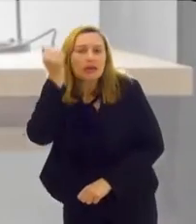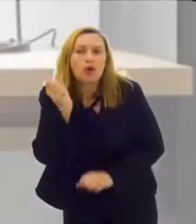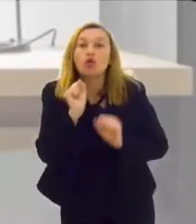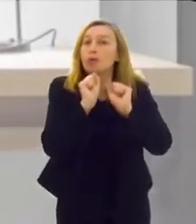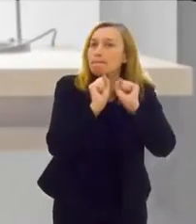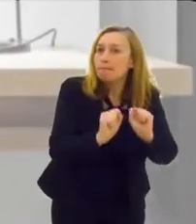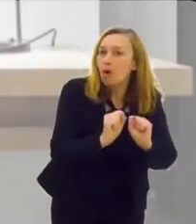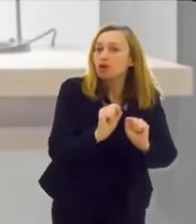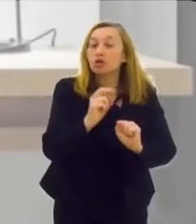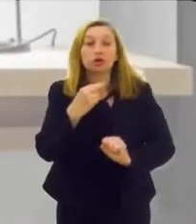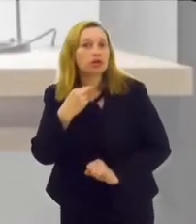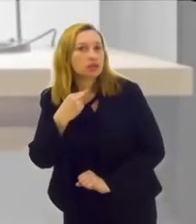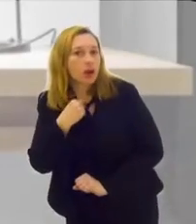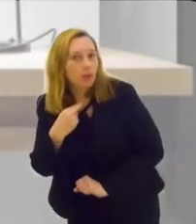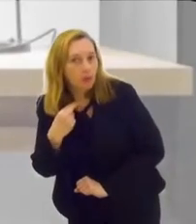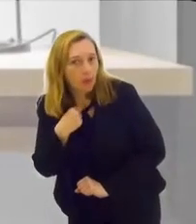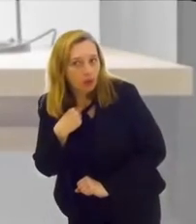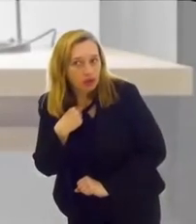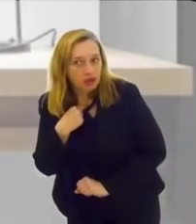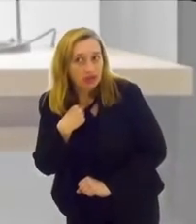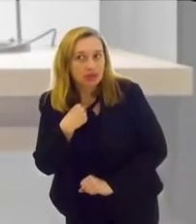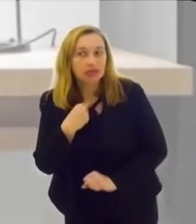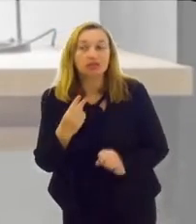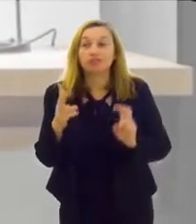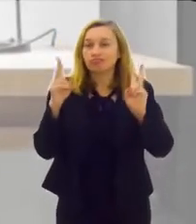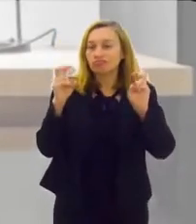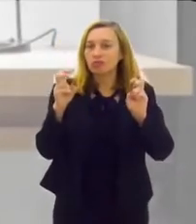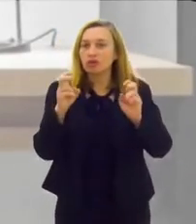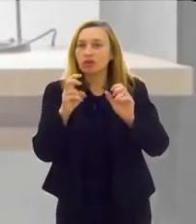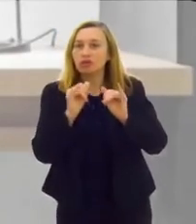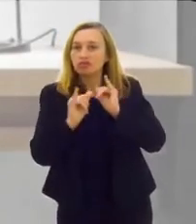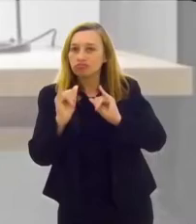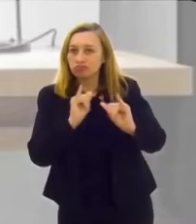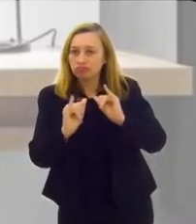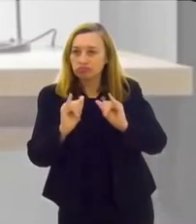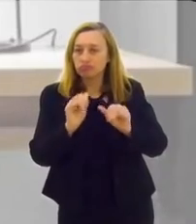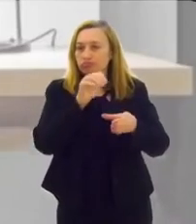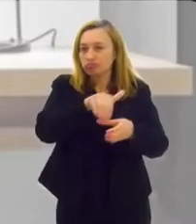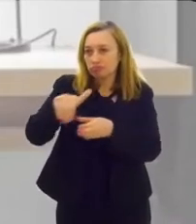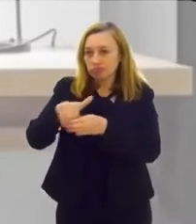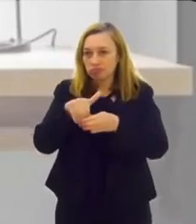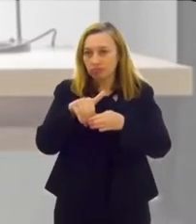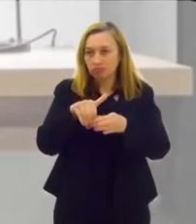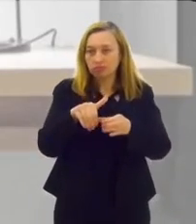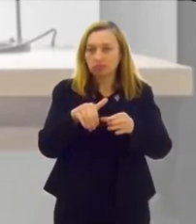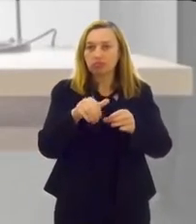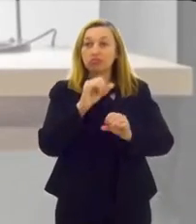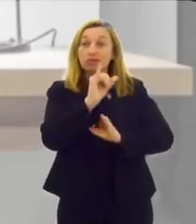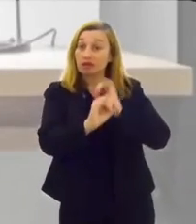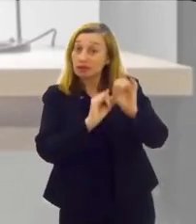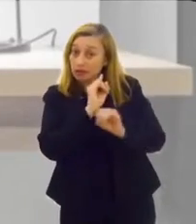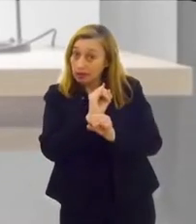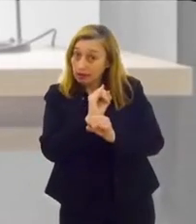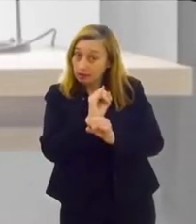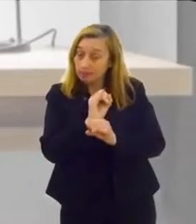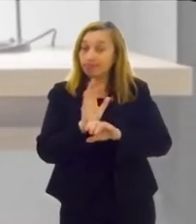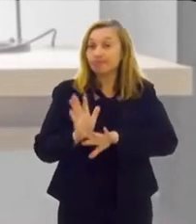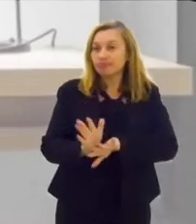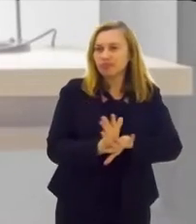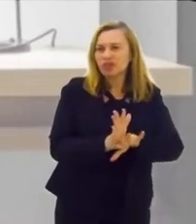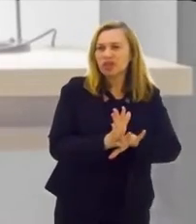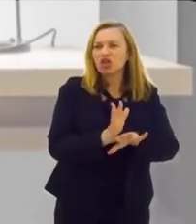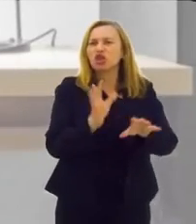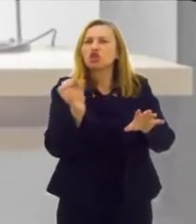saber o que se pode e o que não se pode em termos de propaganda eleitoral eletrônica na internet. E diante